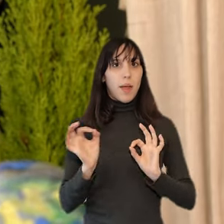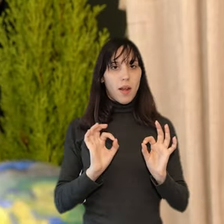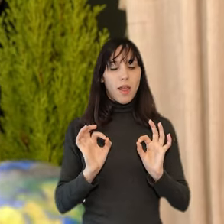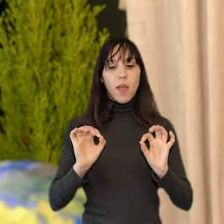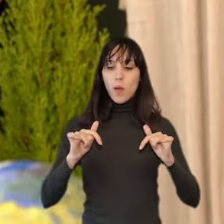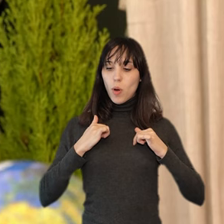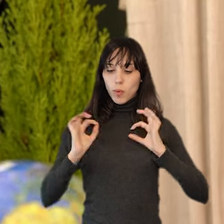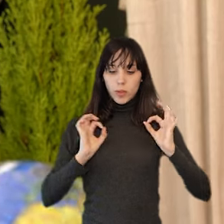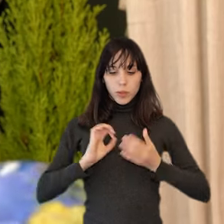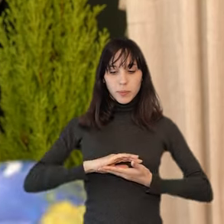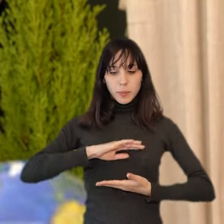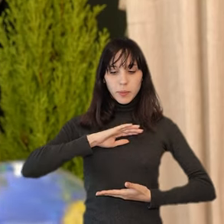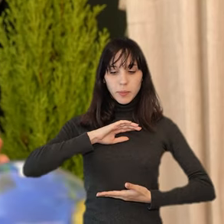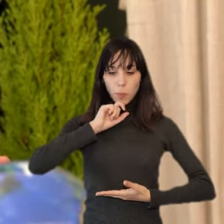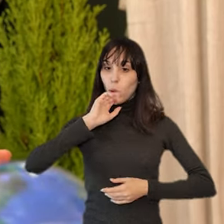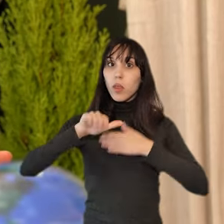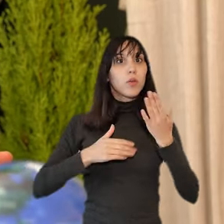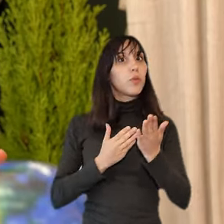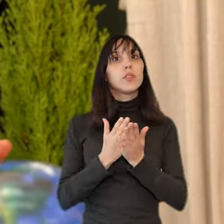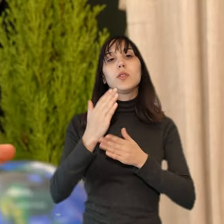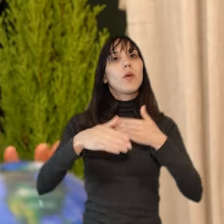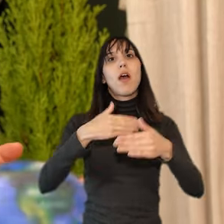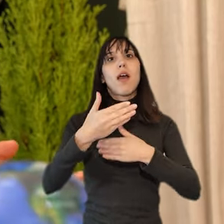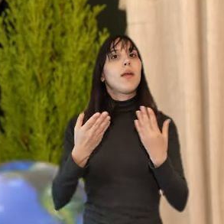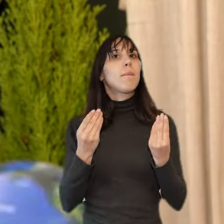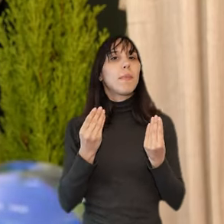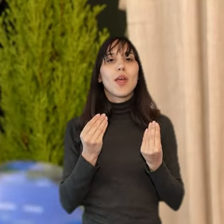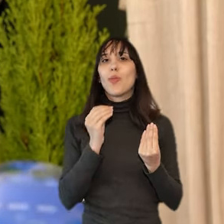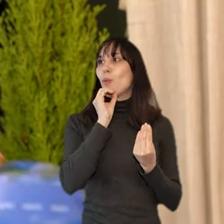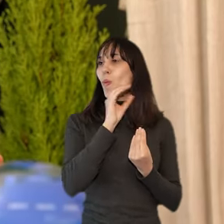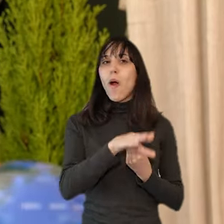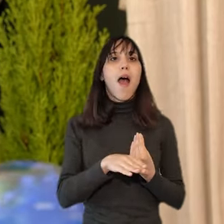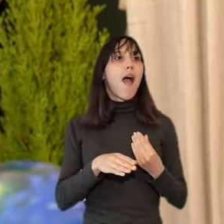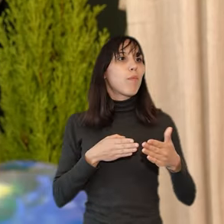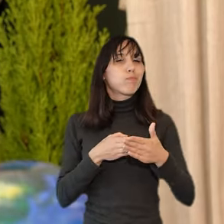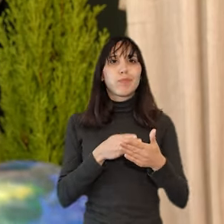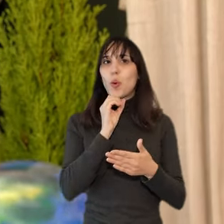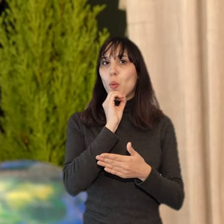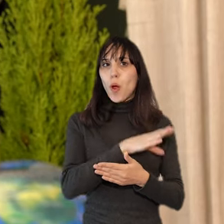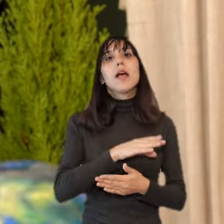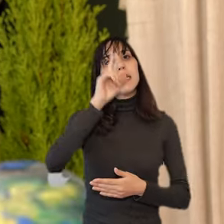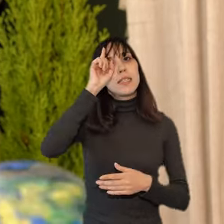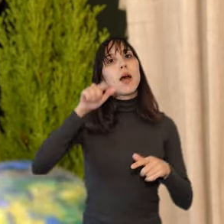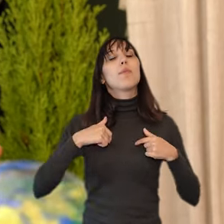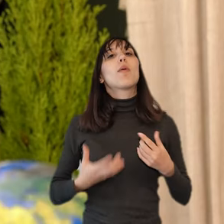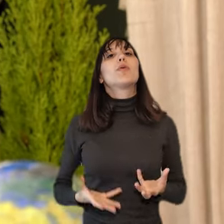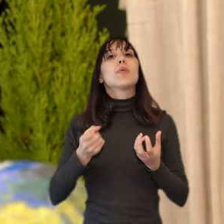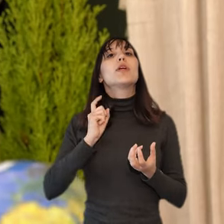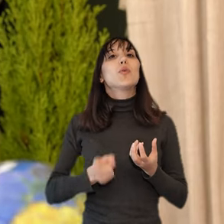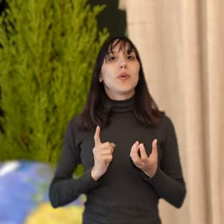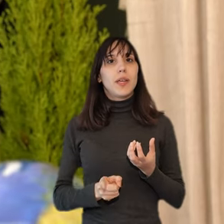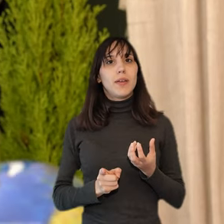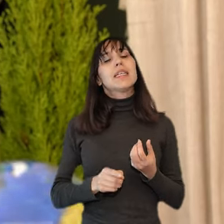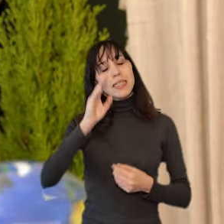eh possa prosseguir eh sem medo não é sem traves sabendo o que quer que eu acho que é isso O que